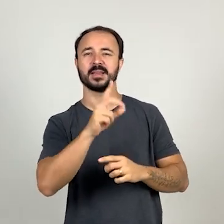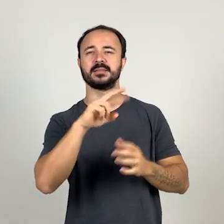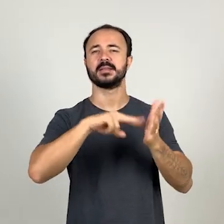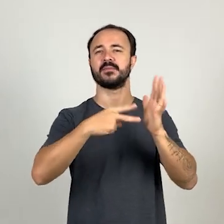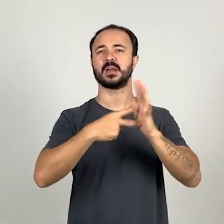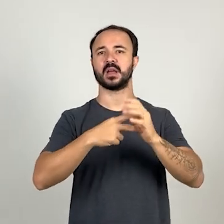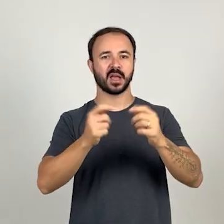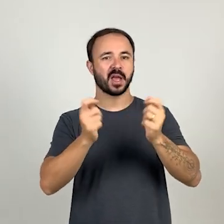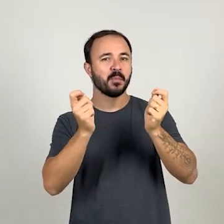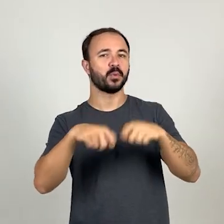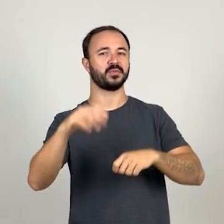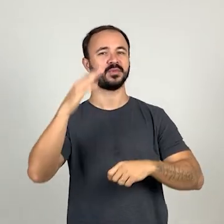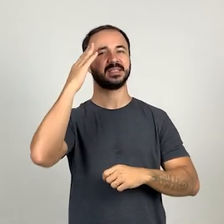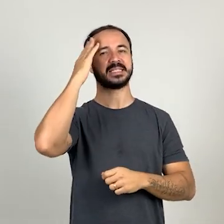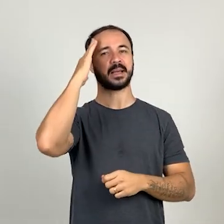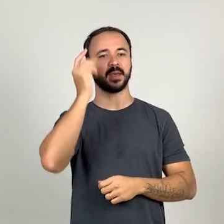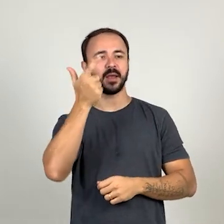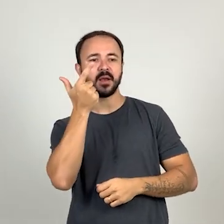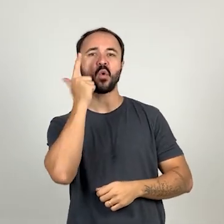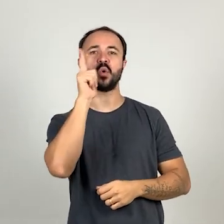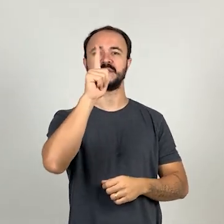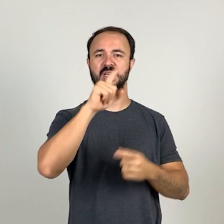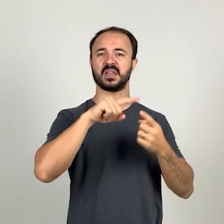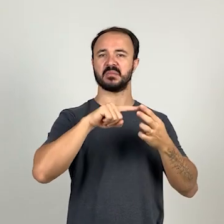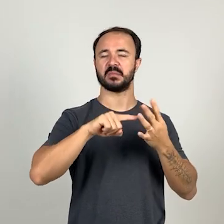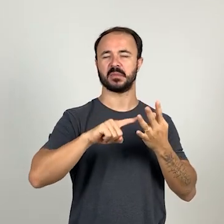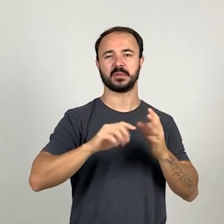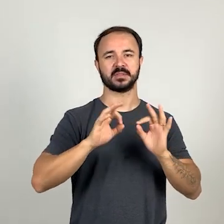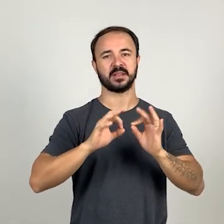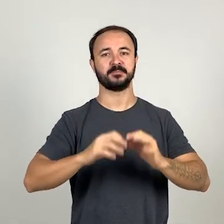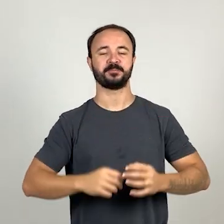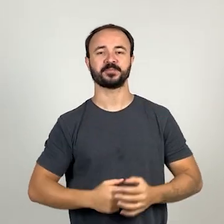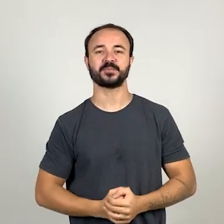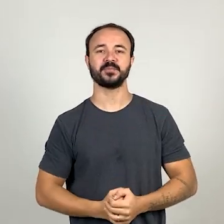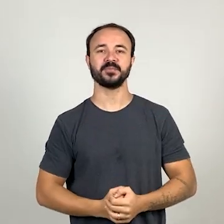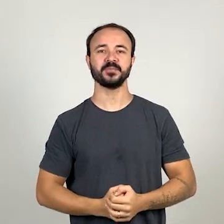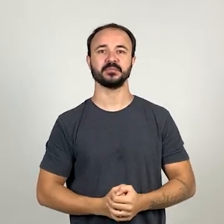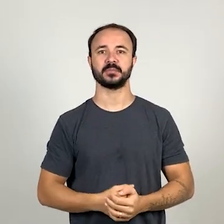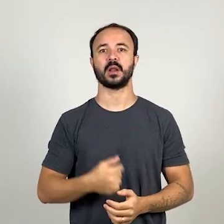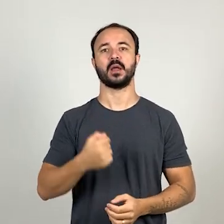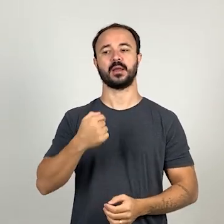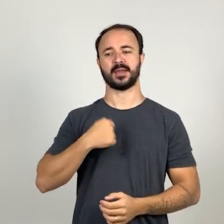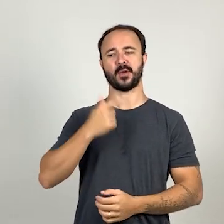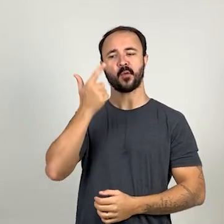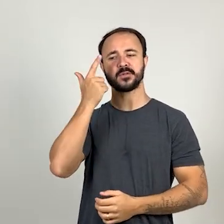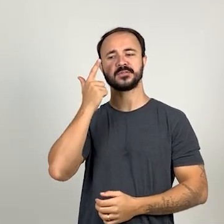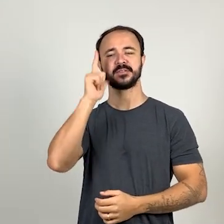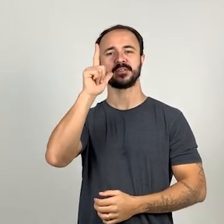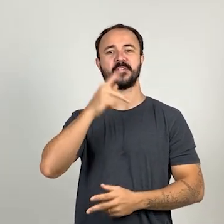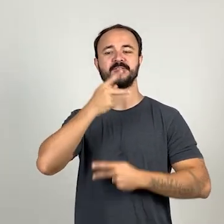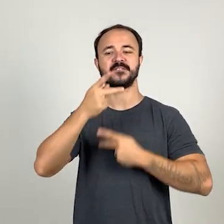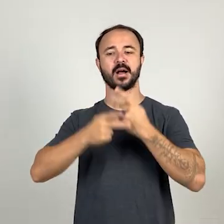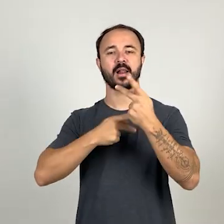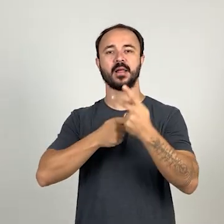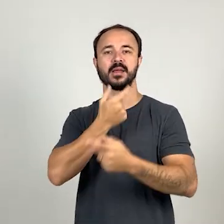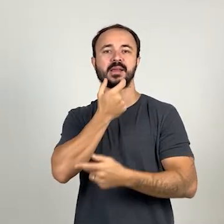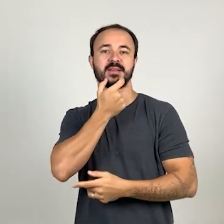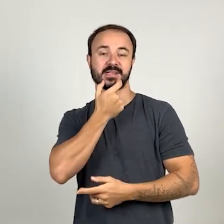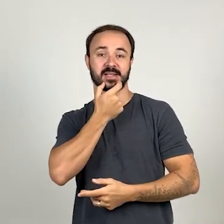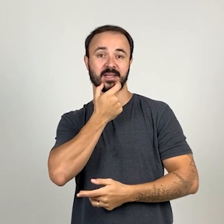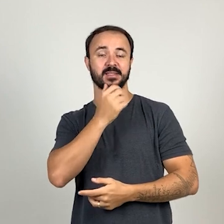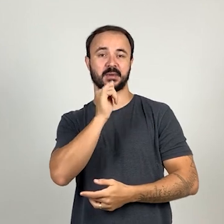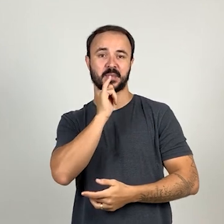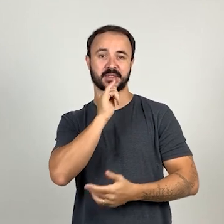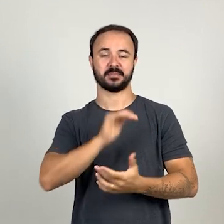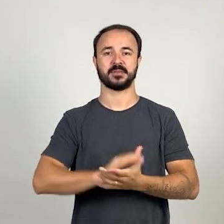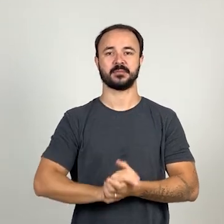algo. Habilidade mental, falar japonês. I can speak English. Eu consigo falar inglês, eu sei falar inglês. We